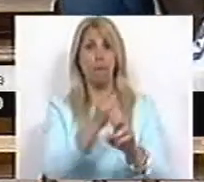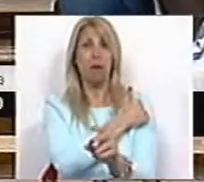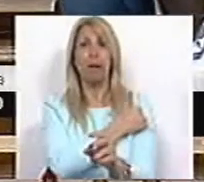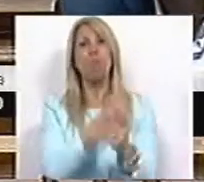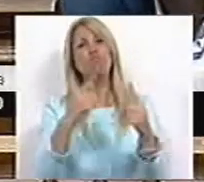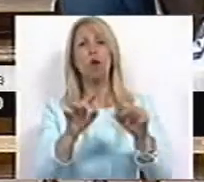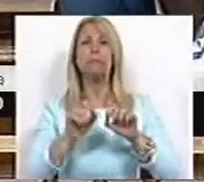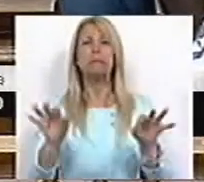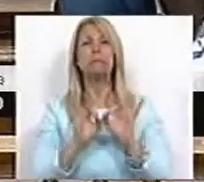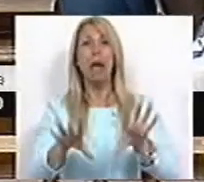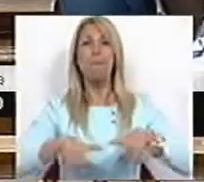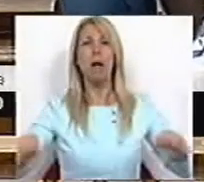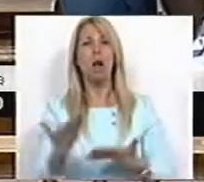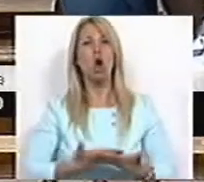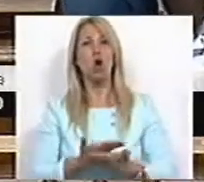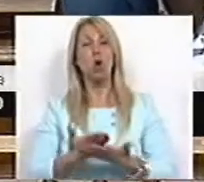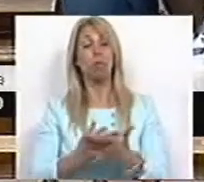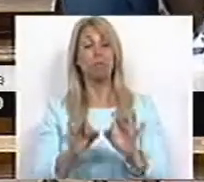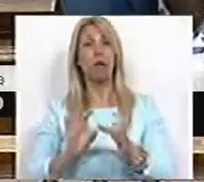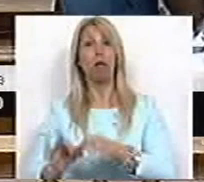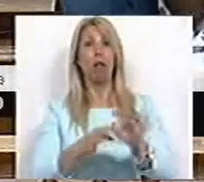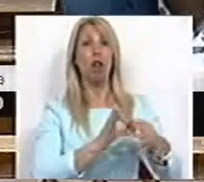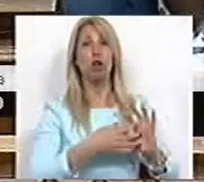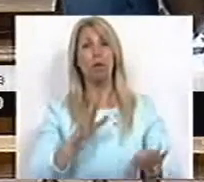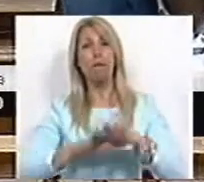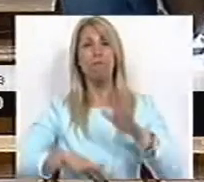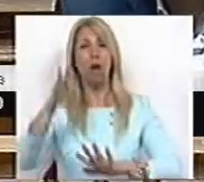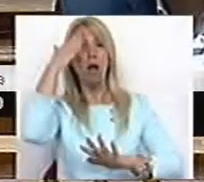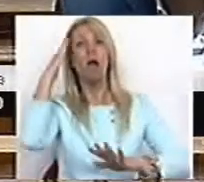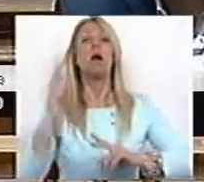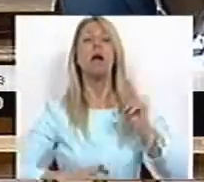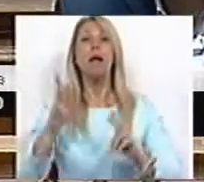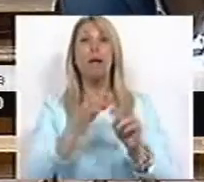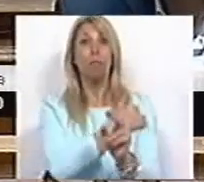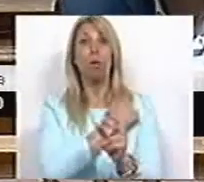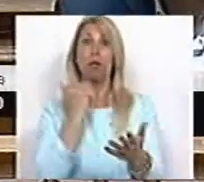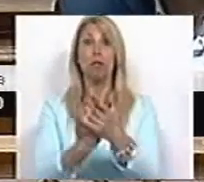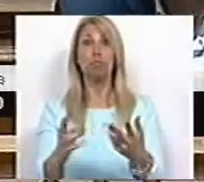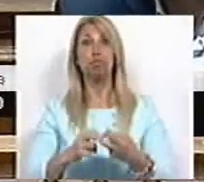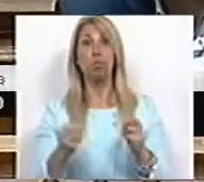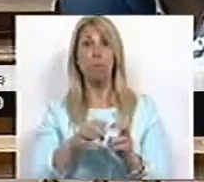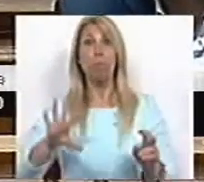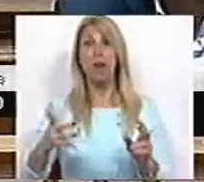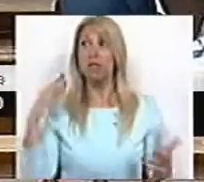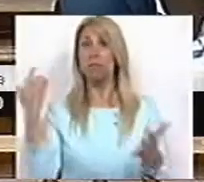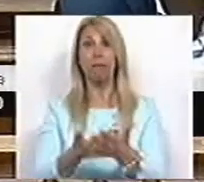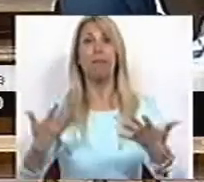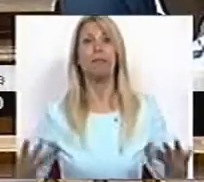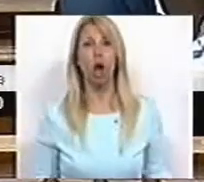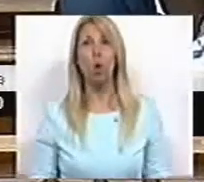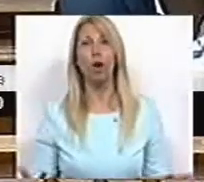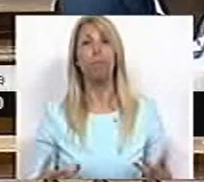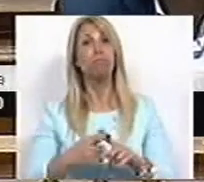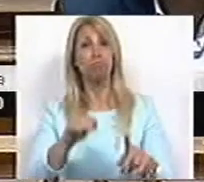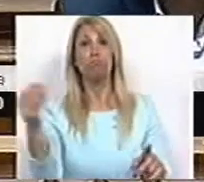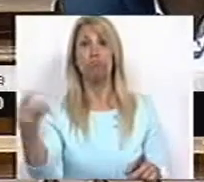negócios, exatamente com a mesma lógica de especulação imobiliária que trouxe os problemas do país que temos até agora. A CERU Porto